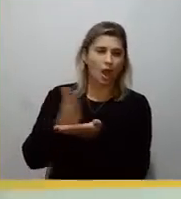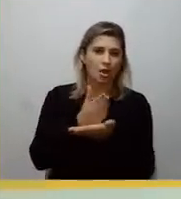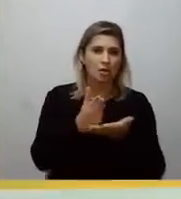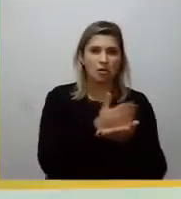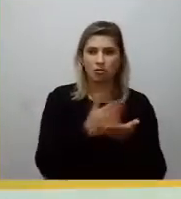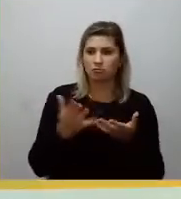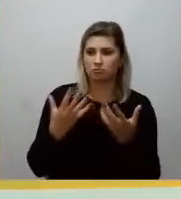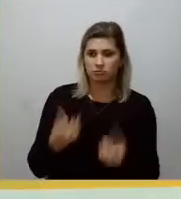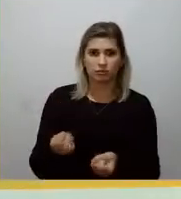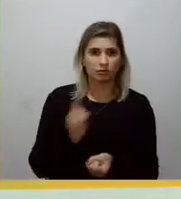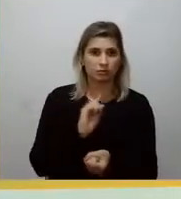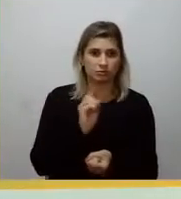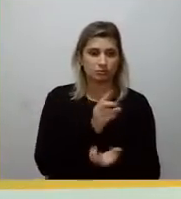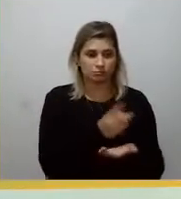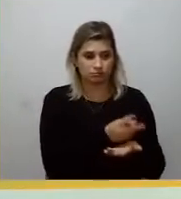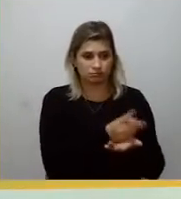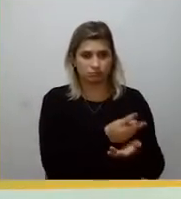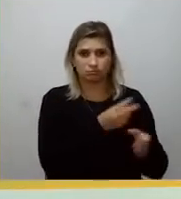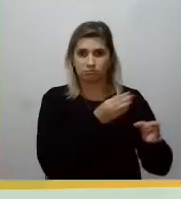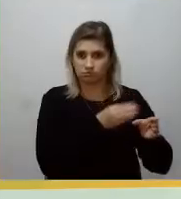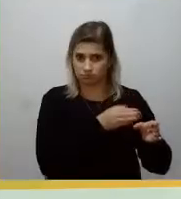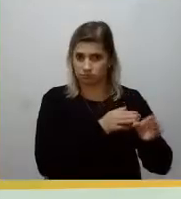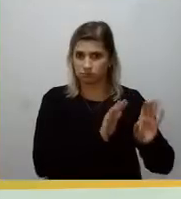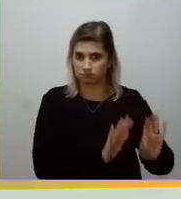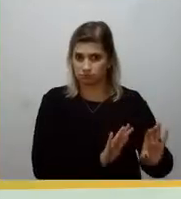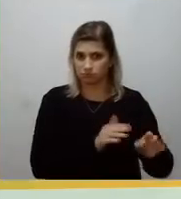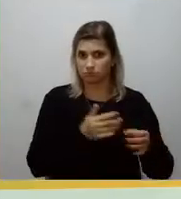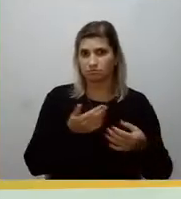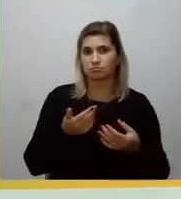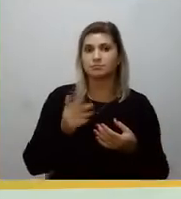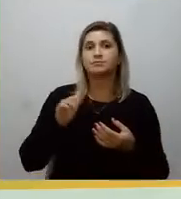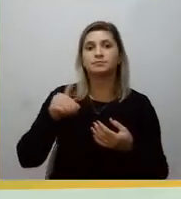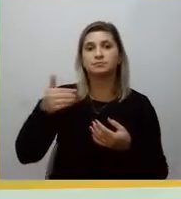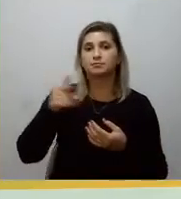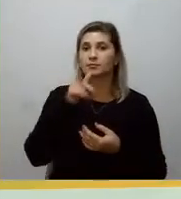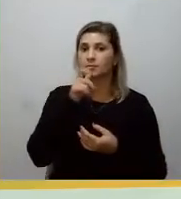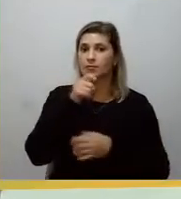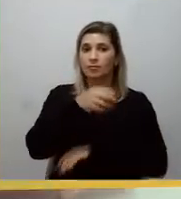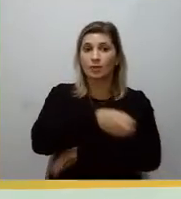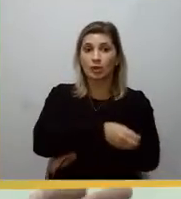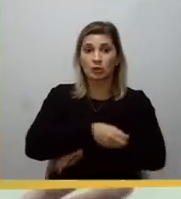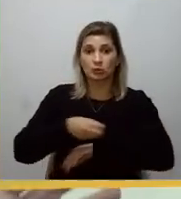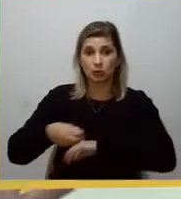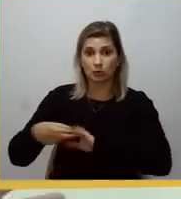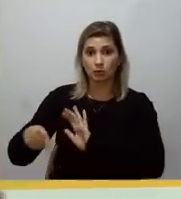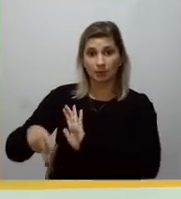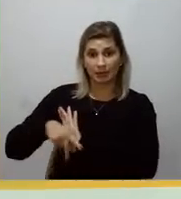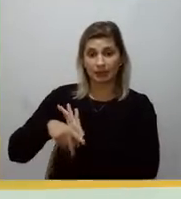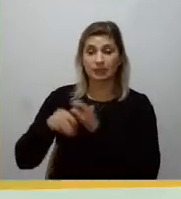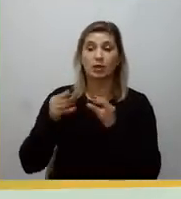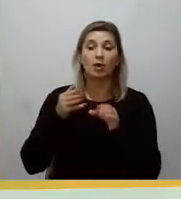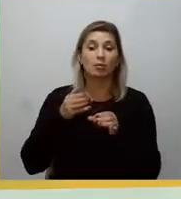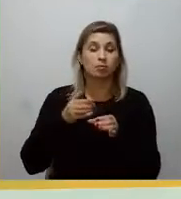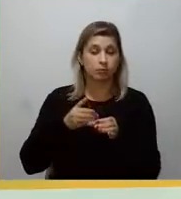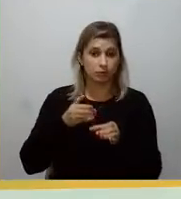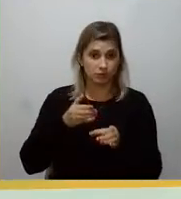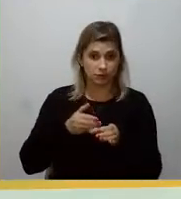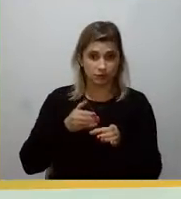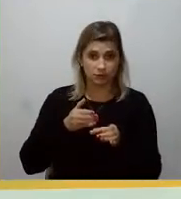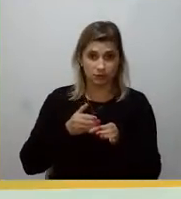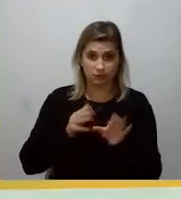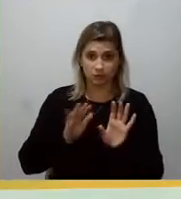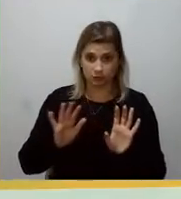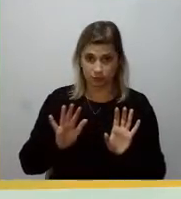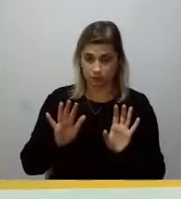municipal. A concessão de água e esgoto, na Constituição brasileira, ela pertence ao município. Não sei se estou falando óbvio, mas estou